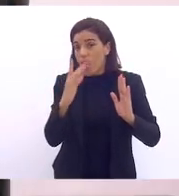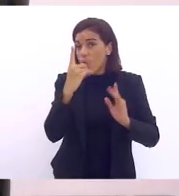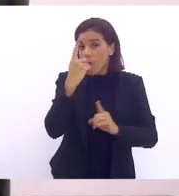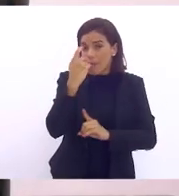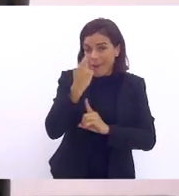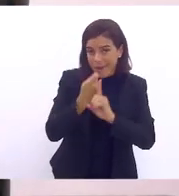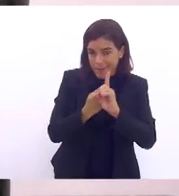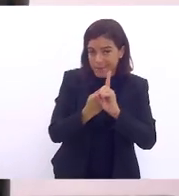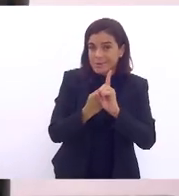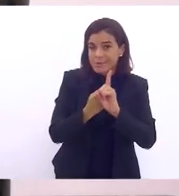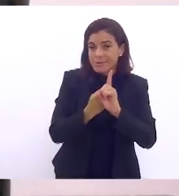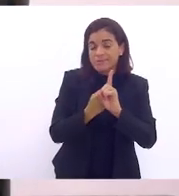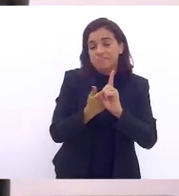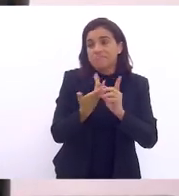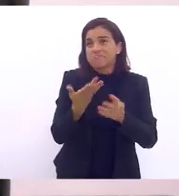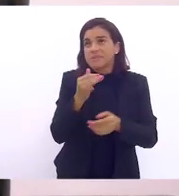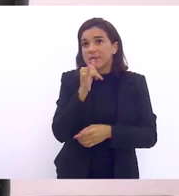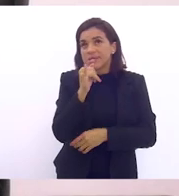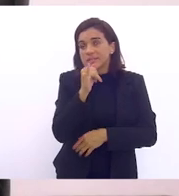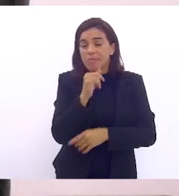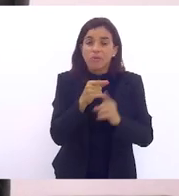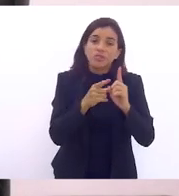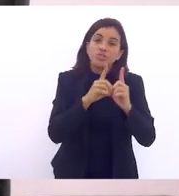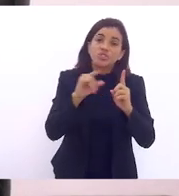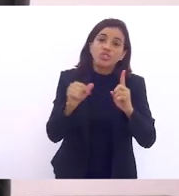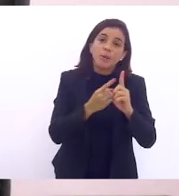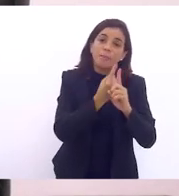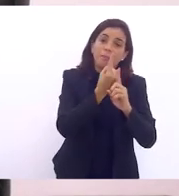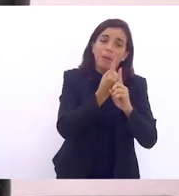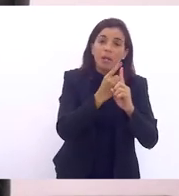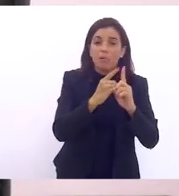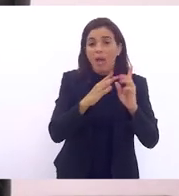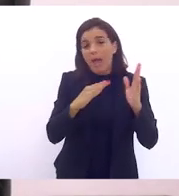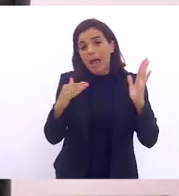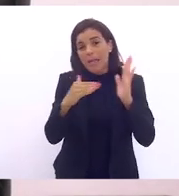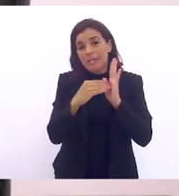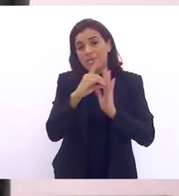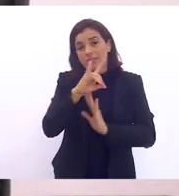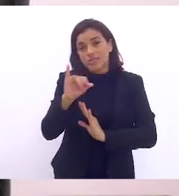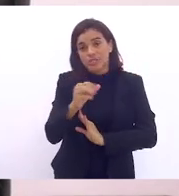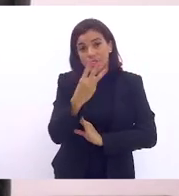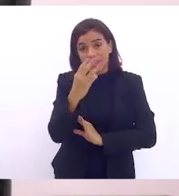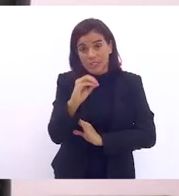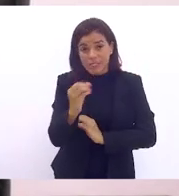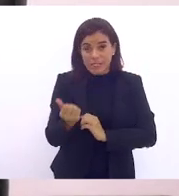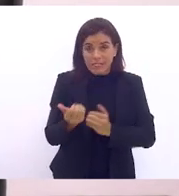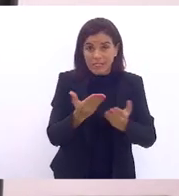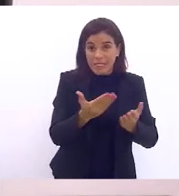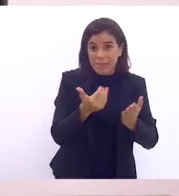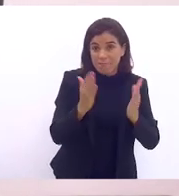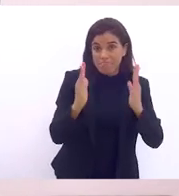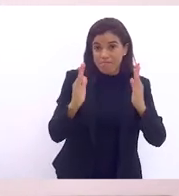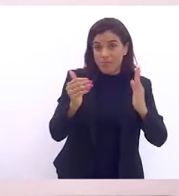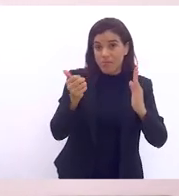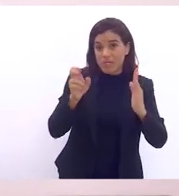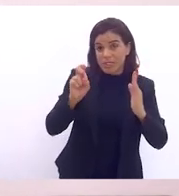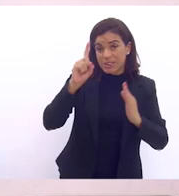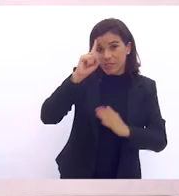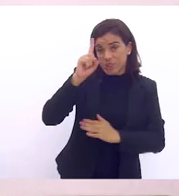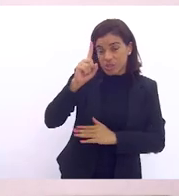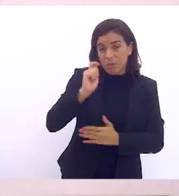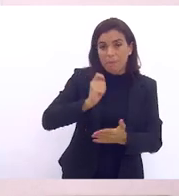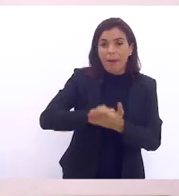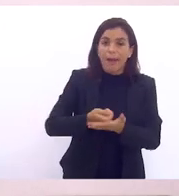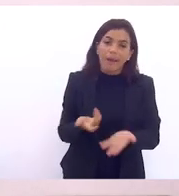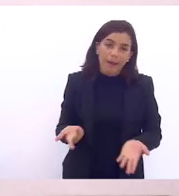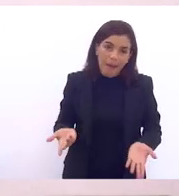vocês consig fazer um período de repente do dia primeiro ao dia 30 e a partir do dia 30 dá 15 dias para eles fazerem esse pagamento talvez no